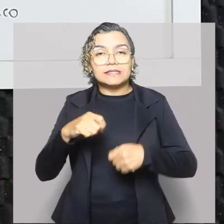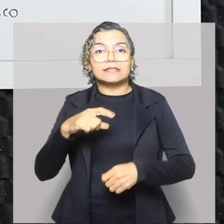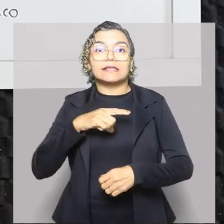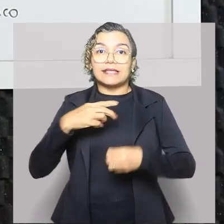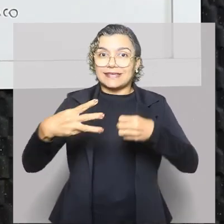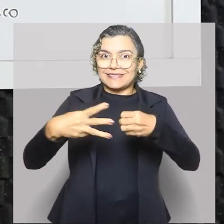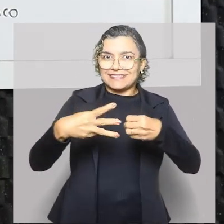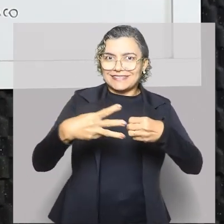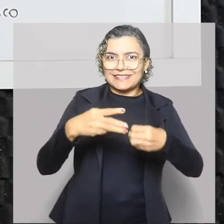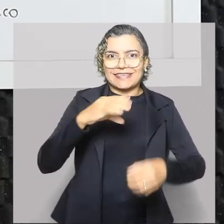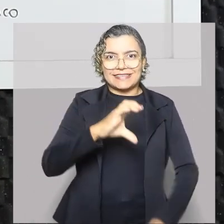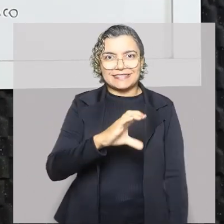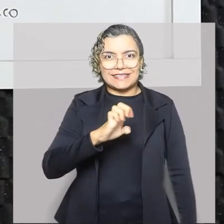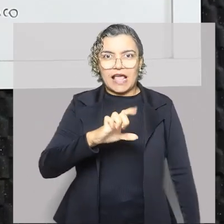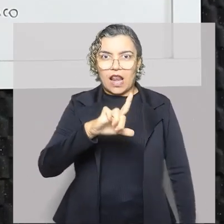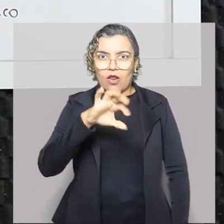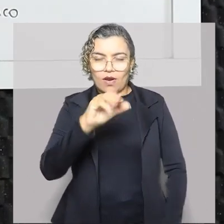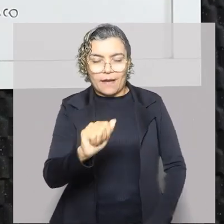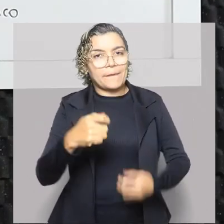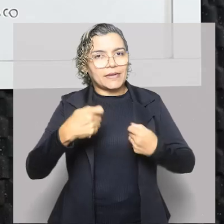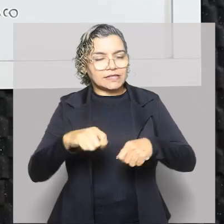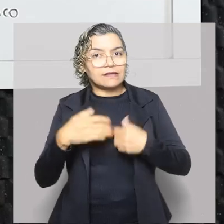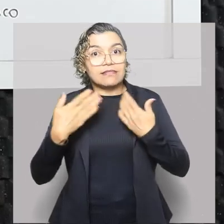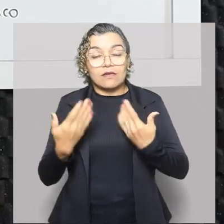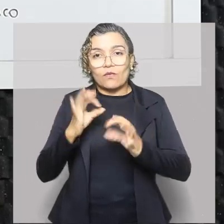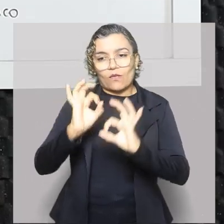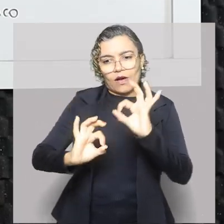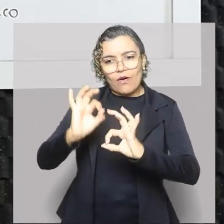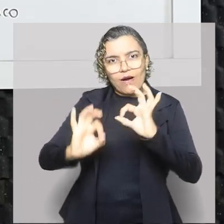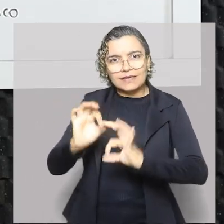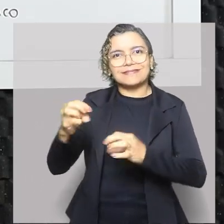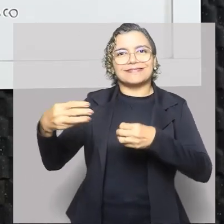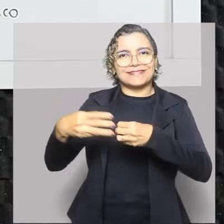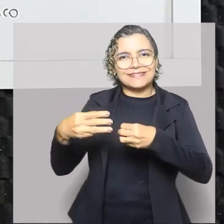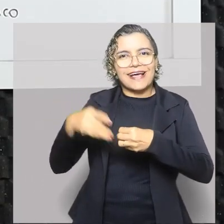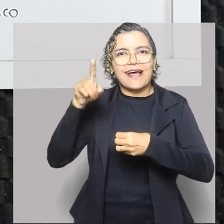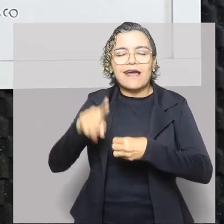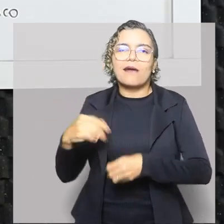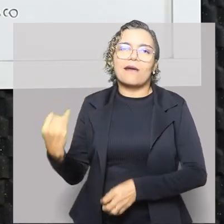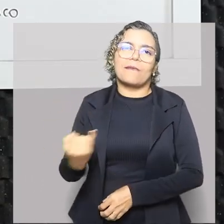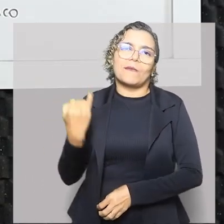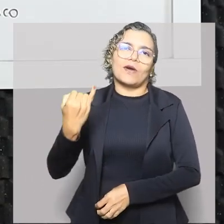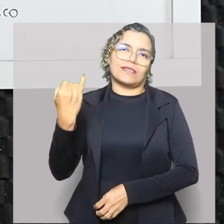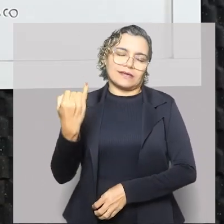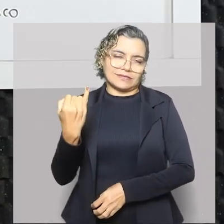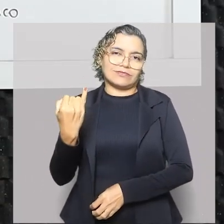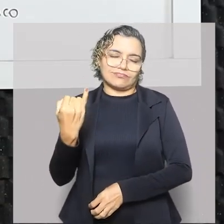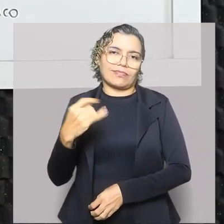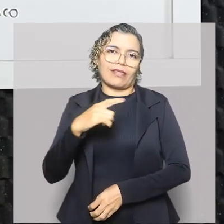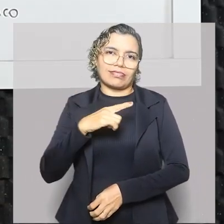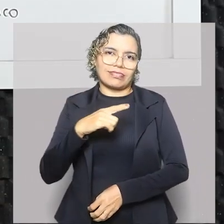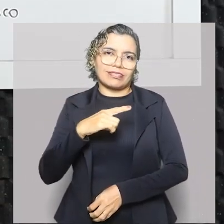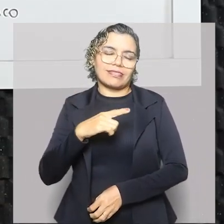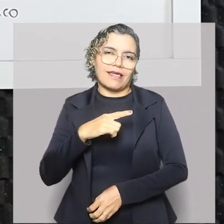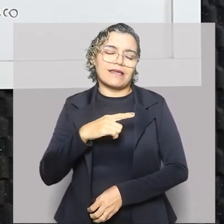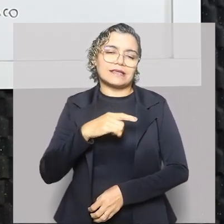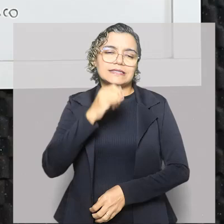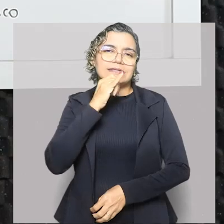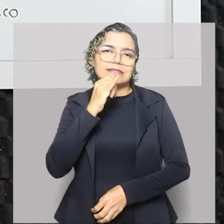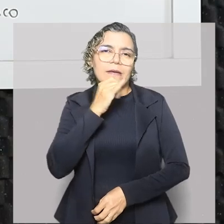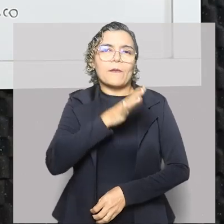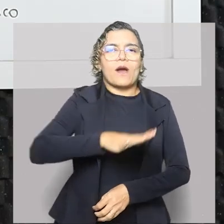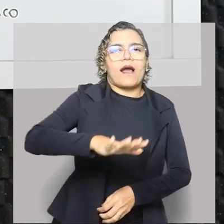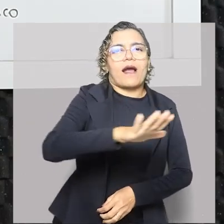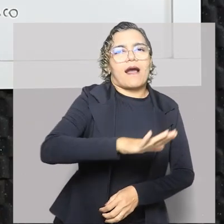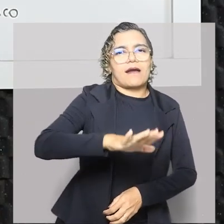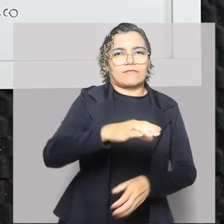a organização celular é muito importante para que a gente considere um organismo como um ser vivo. E aí, para